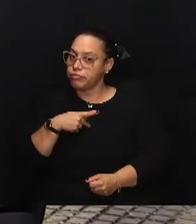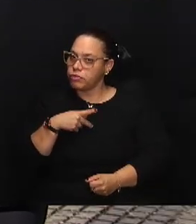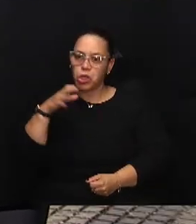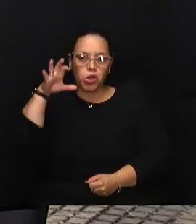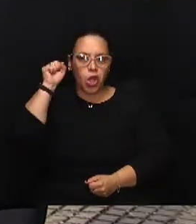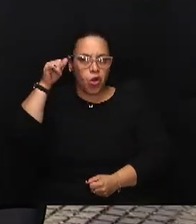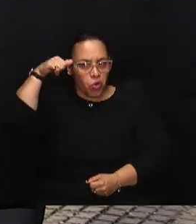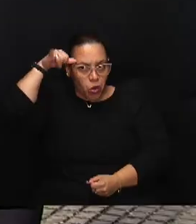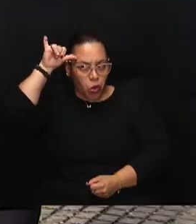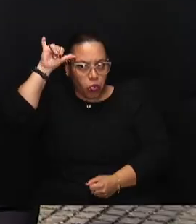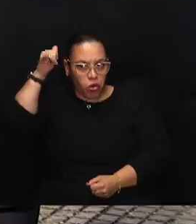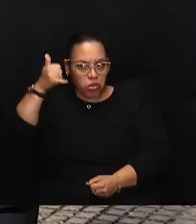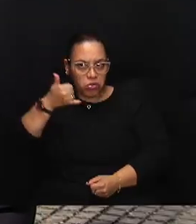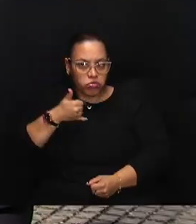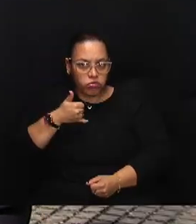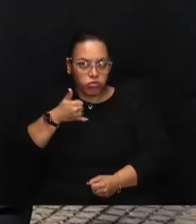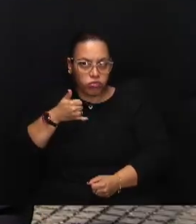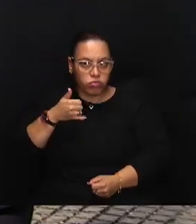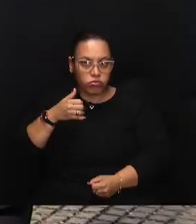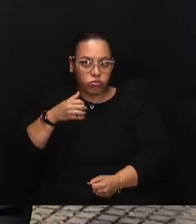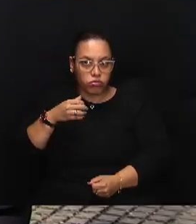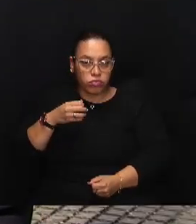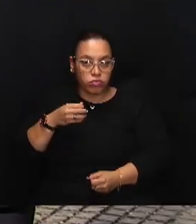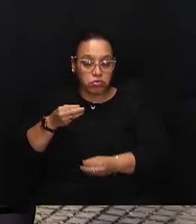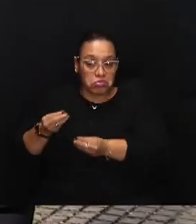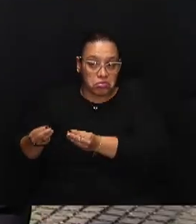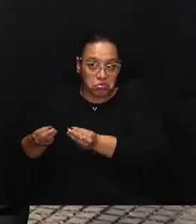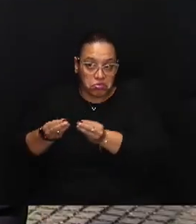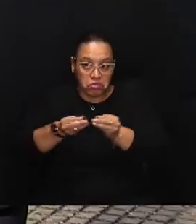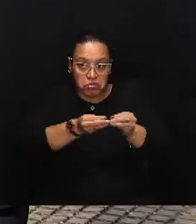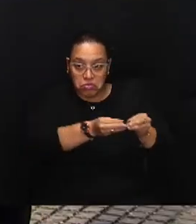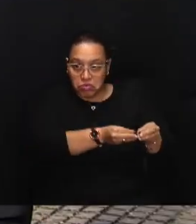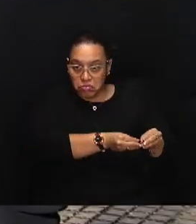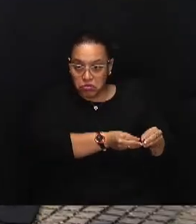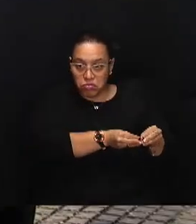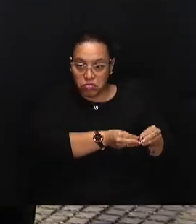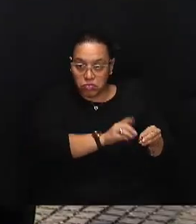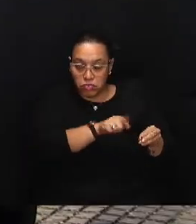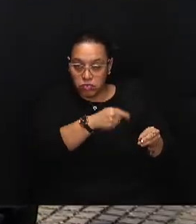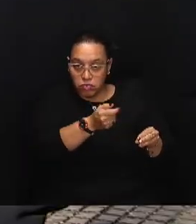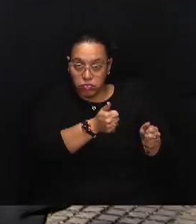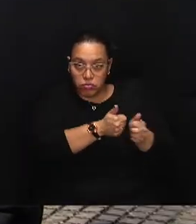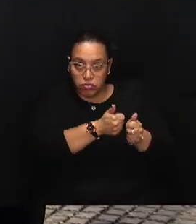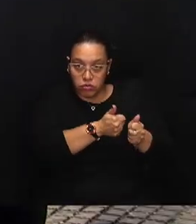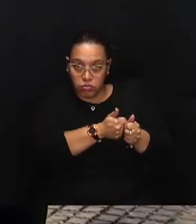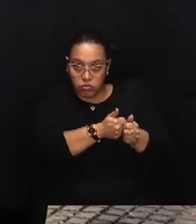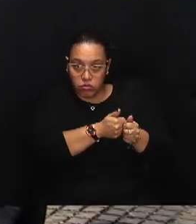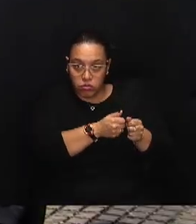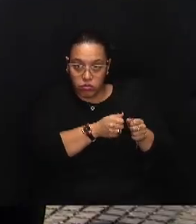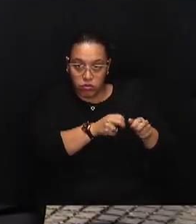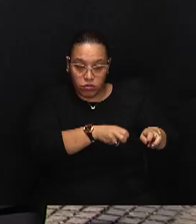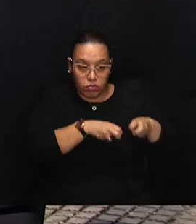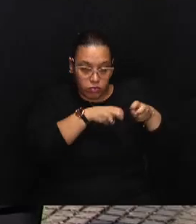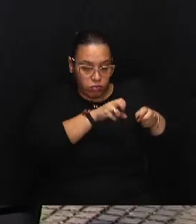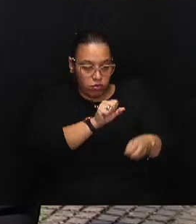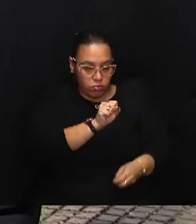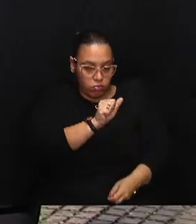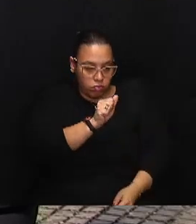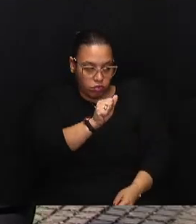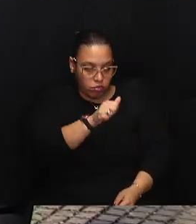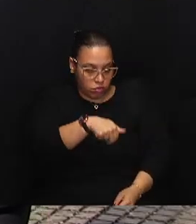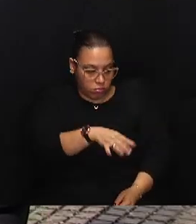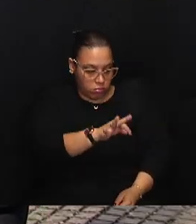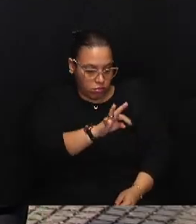diligências para trazer os bois do Capão do Boi para a sede, para próximo da sede da Fazenda Santa Genebra, quando o boi,